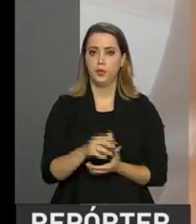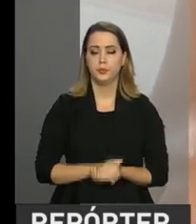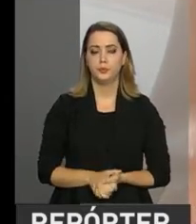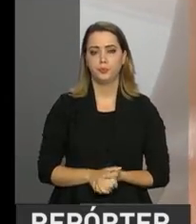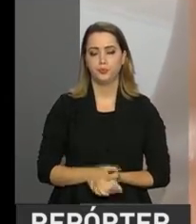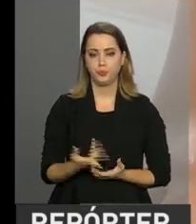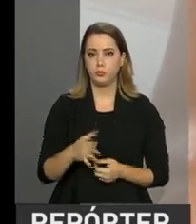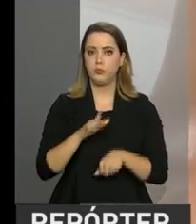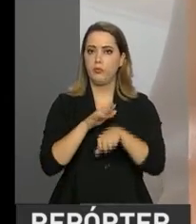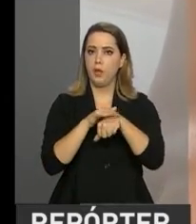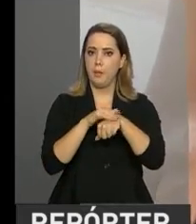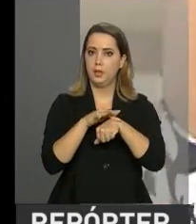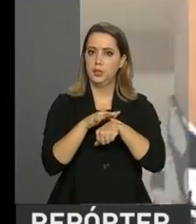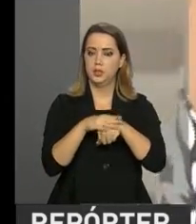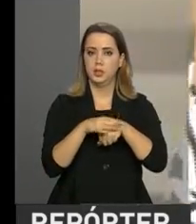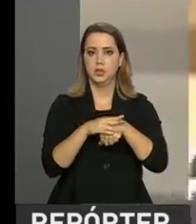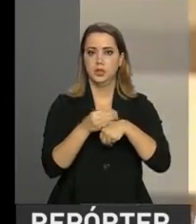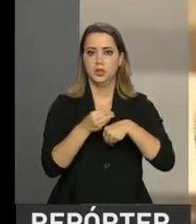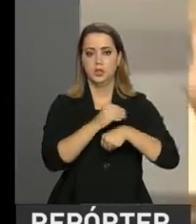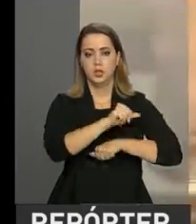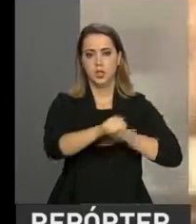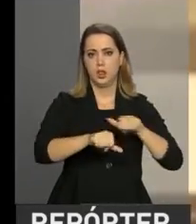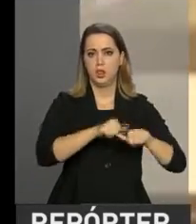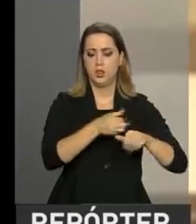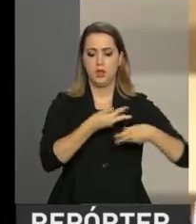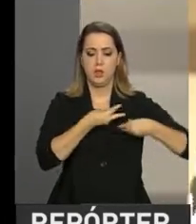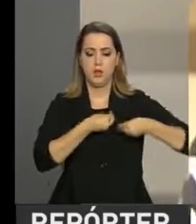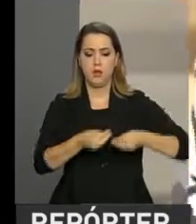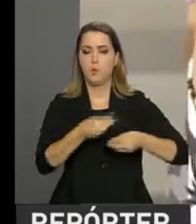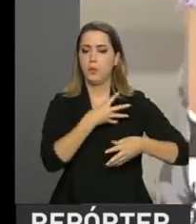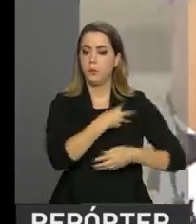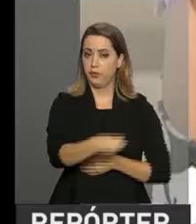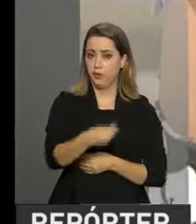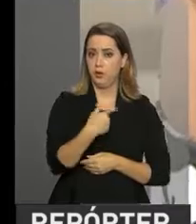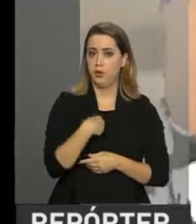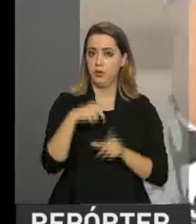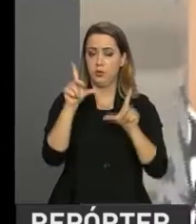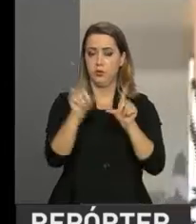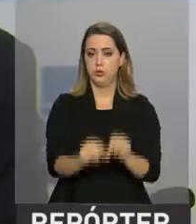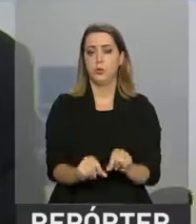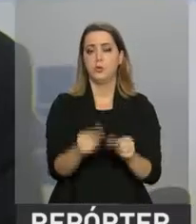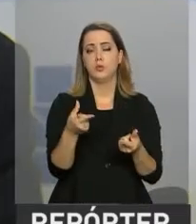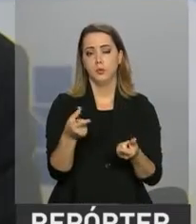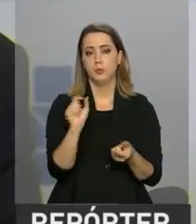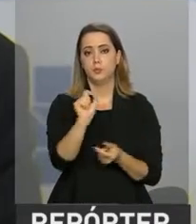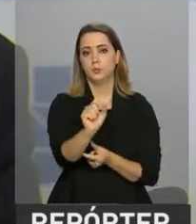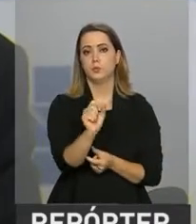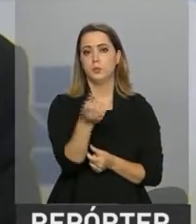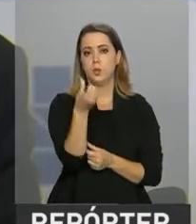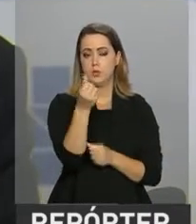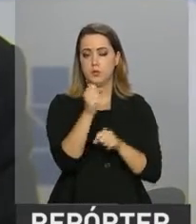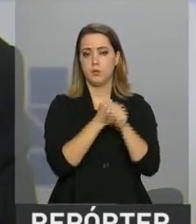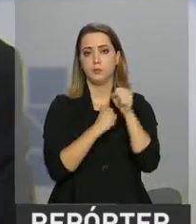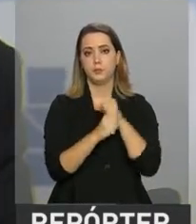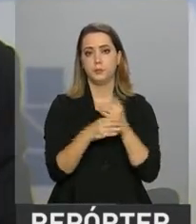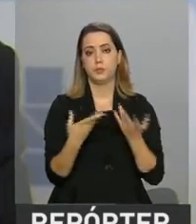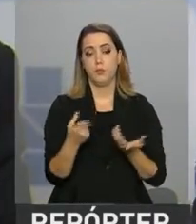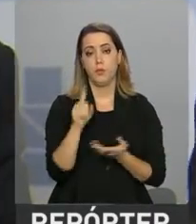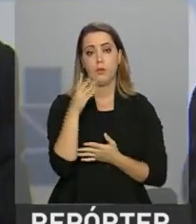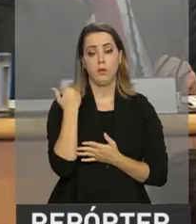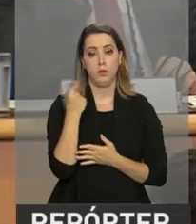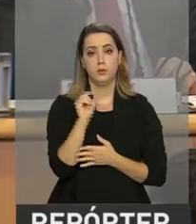infecção de mãe para filho caiu 36% nos últimos seis anos o ministro da saúde ricardo